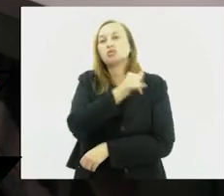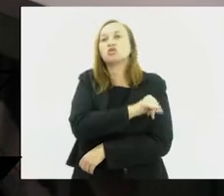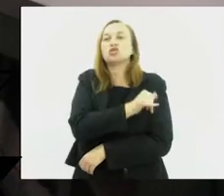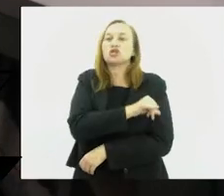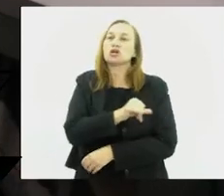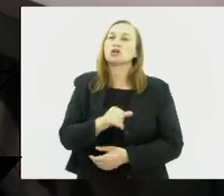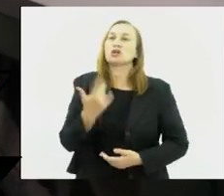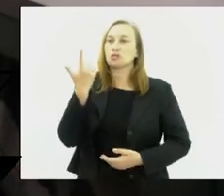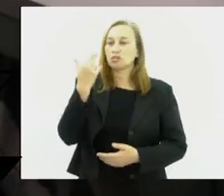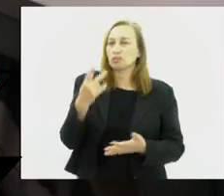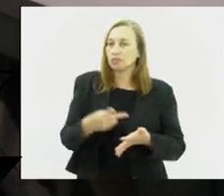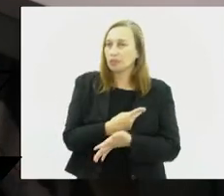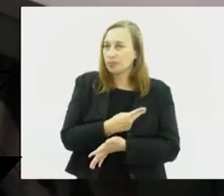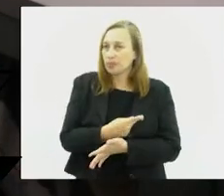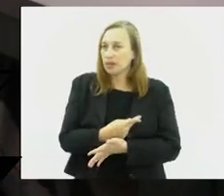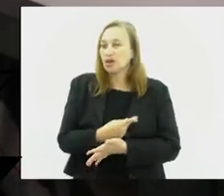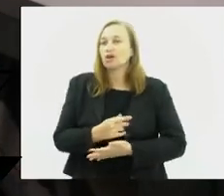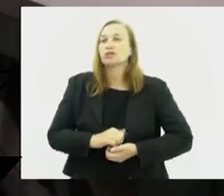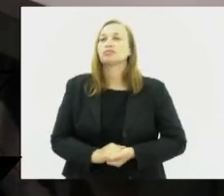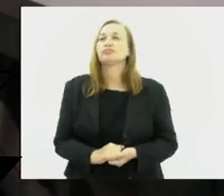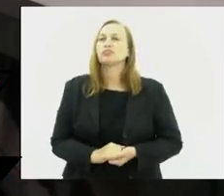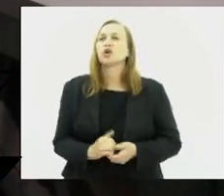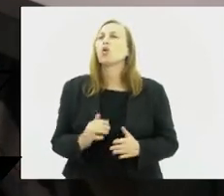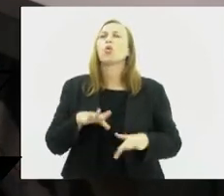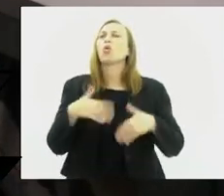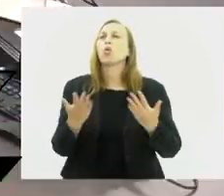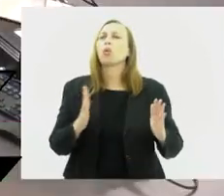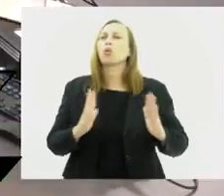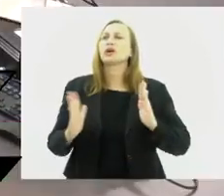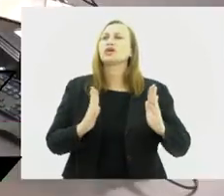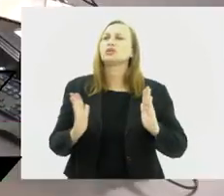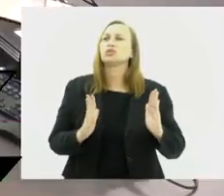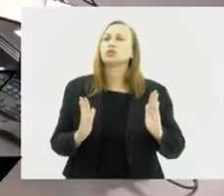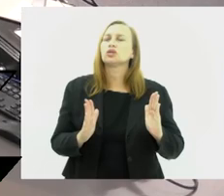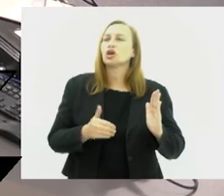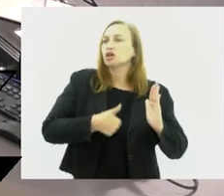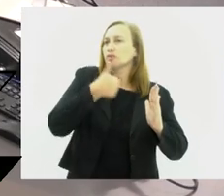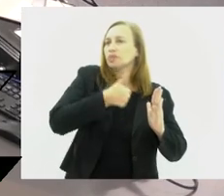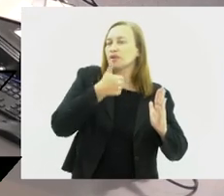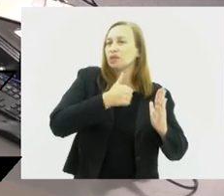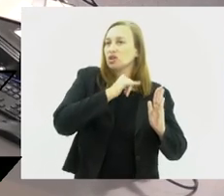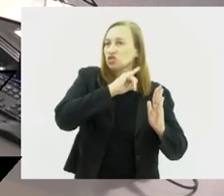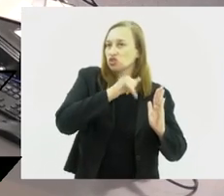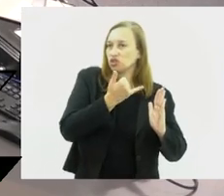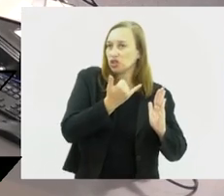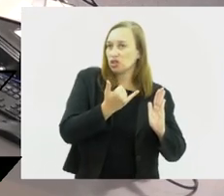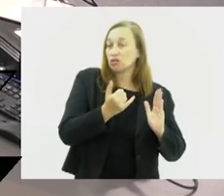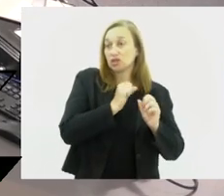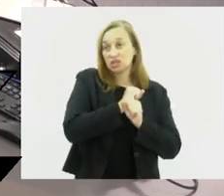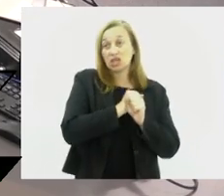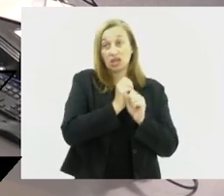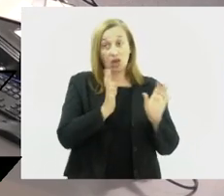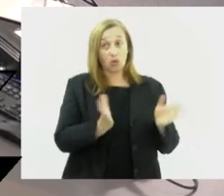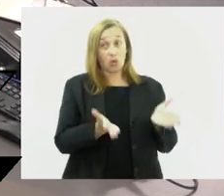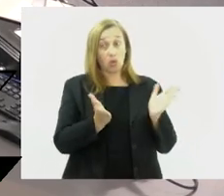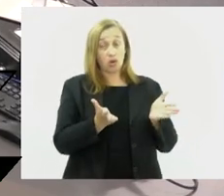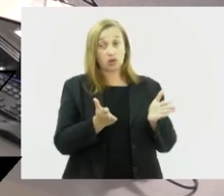que isso aconteça, estatisticamente falando. Qual o período, coronel? Dia 1º de janeiro desse ano.